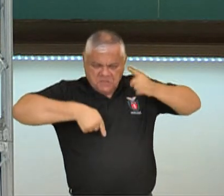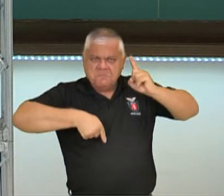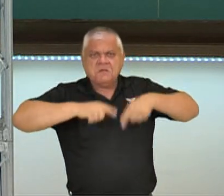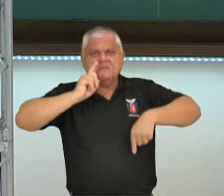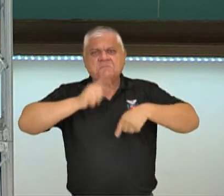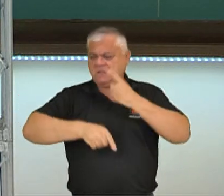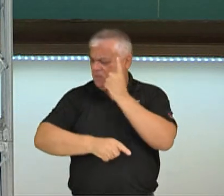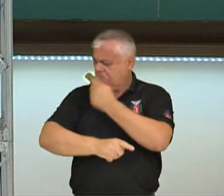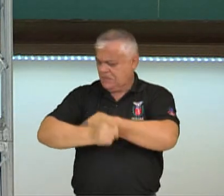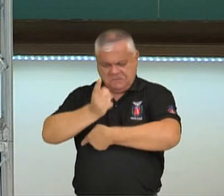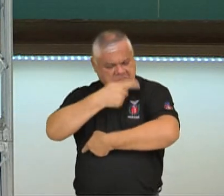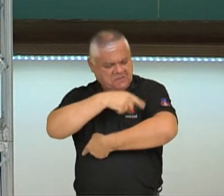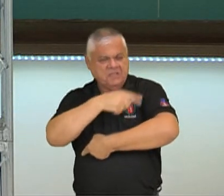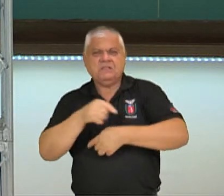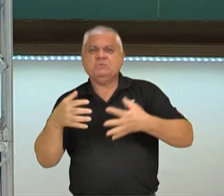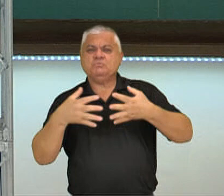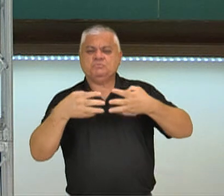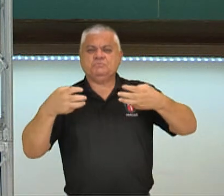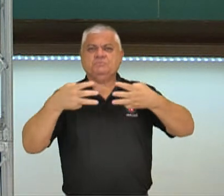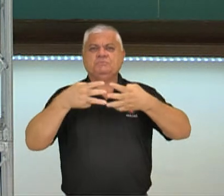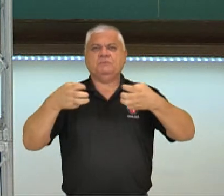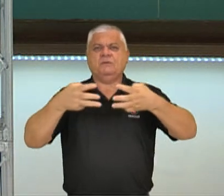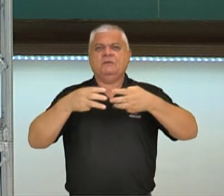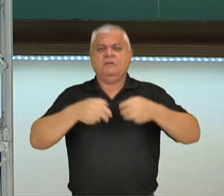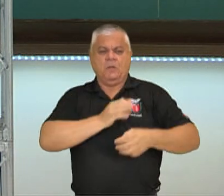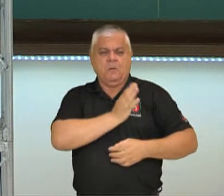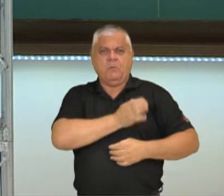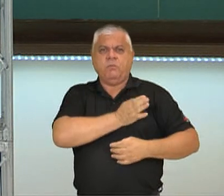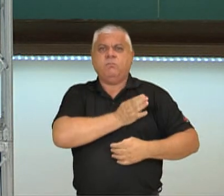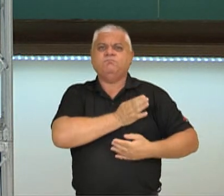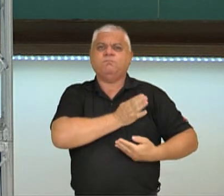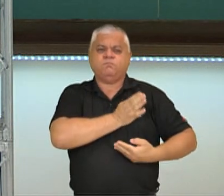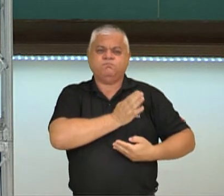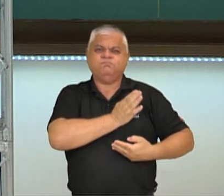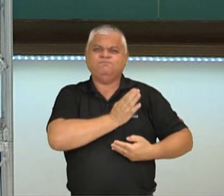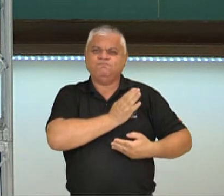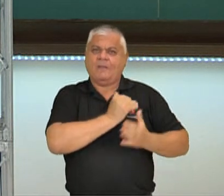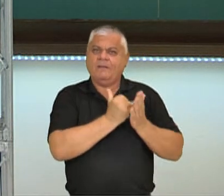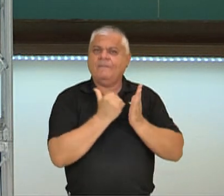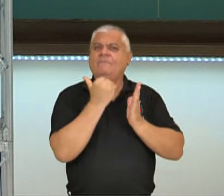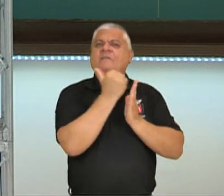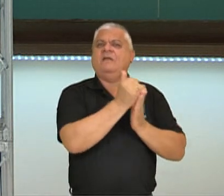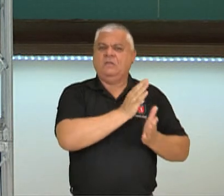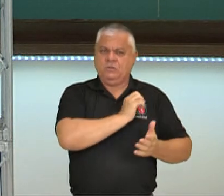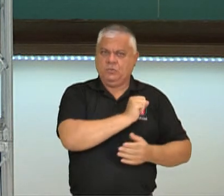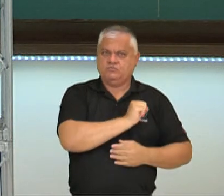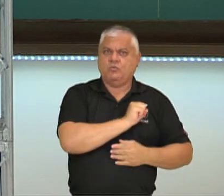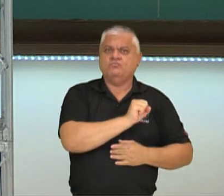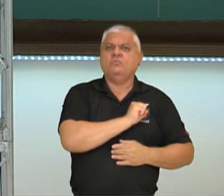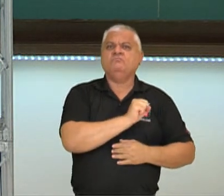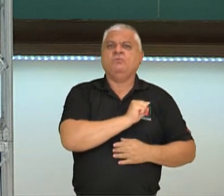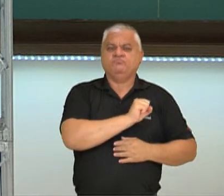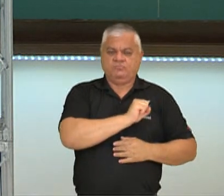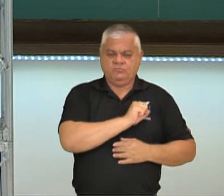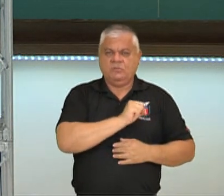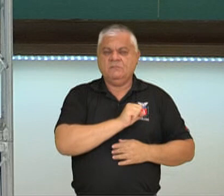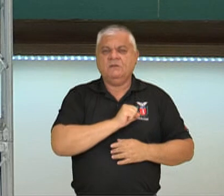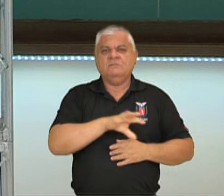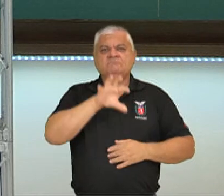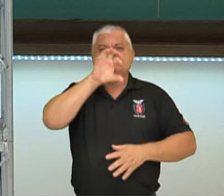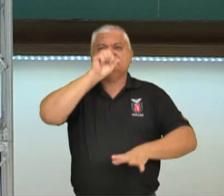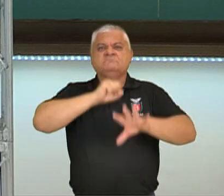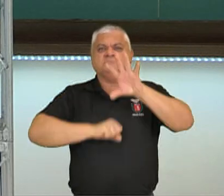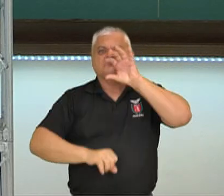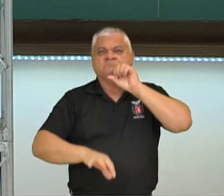músculo, precisa alterar a frequência cardíaca, precisa alterar a nossa frequência respiratória. Por isso que quando a